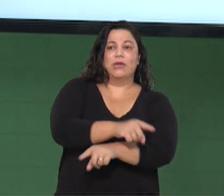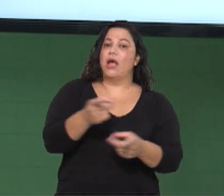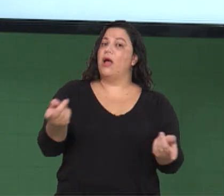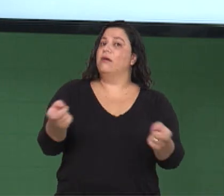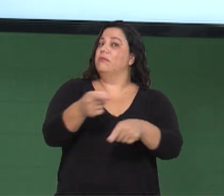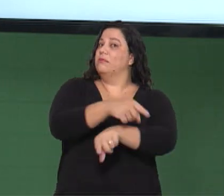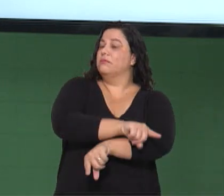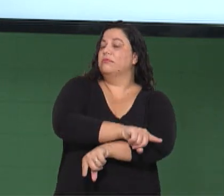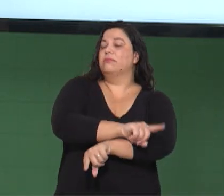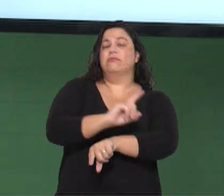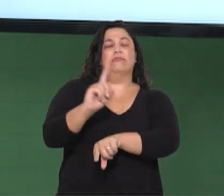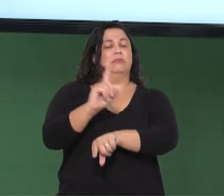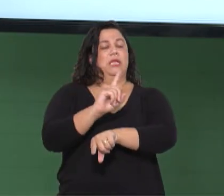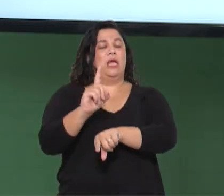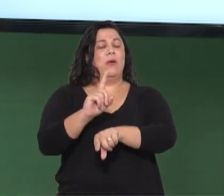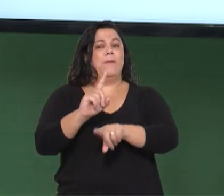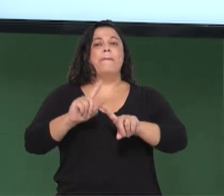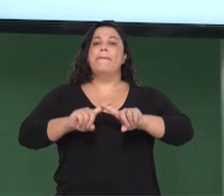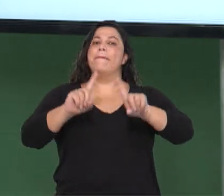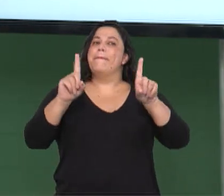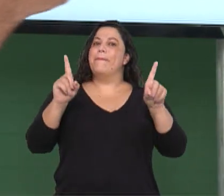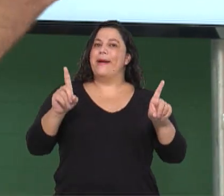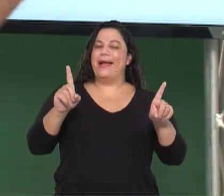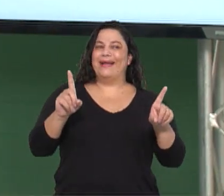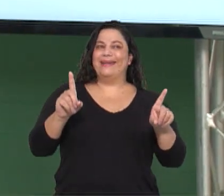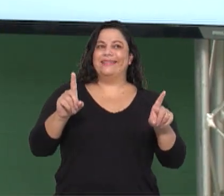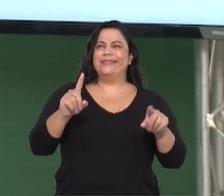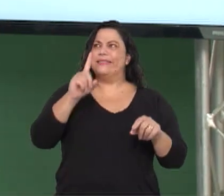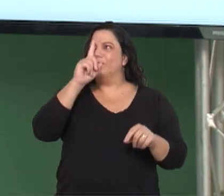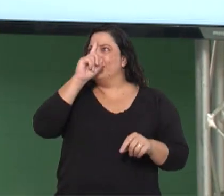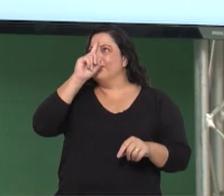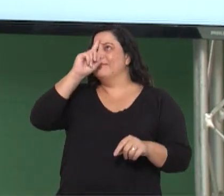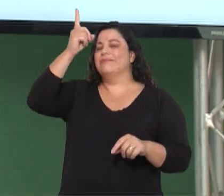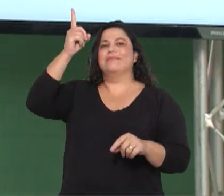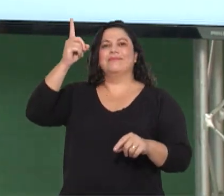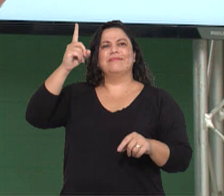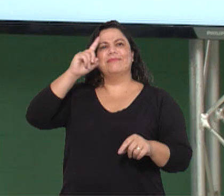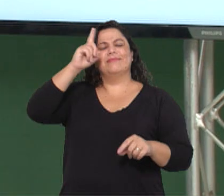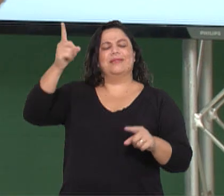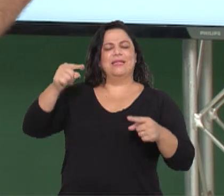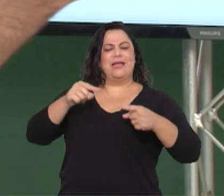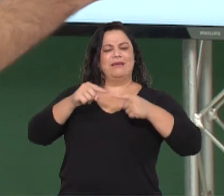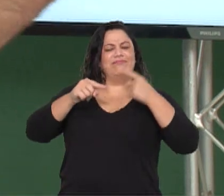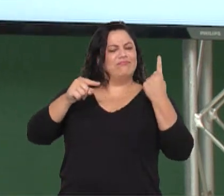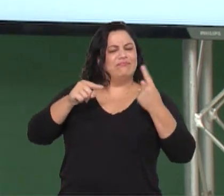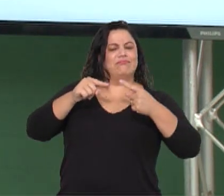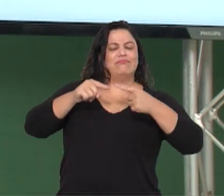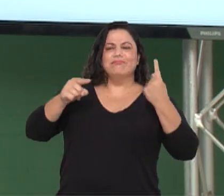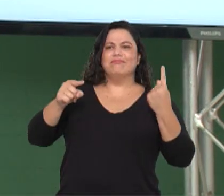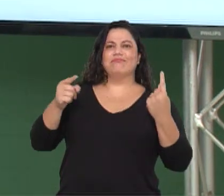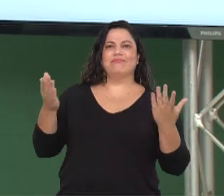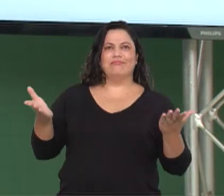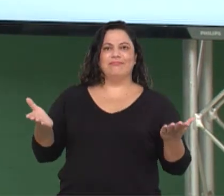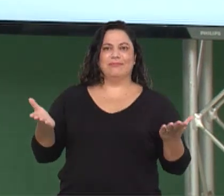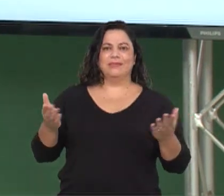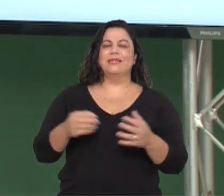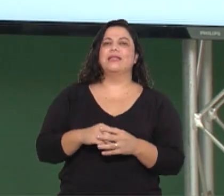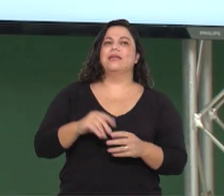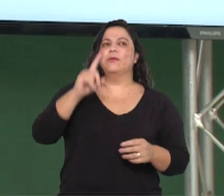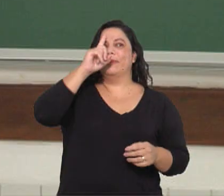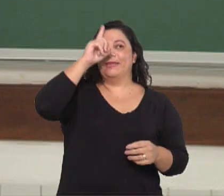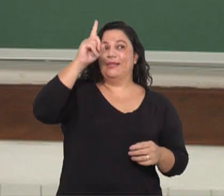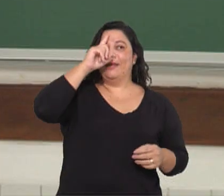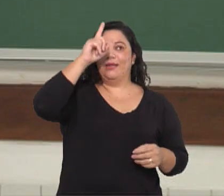vou encontrar como oposto, mas eu tenho o quê? Uma ideia, expressa uma incoerência. Então,